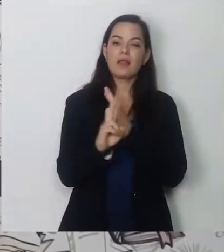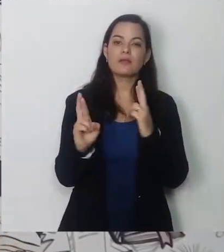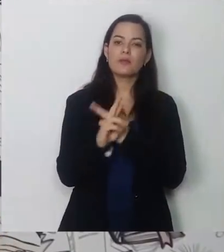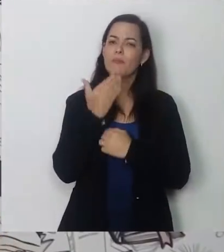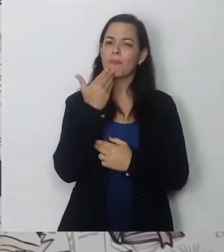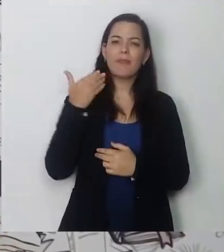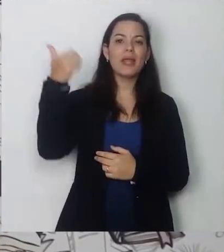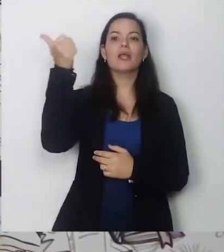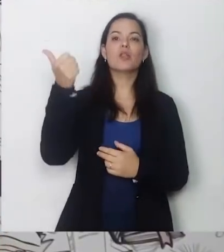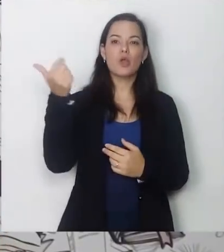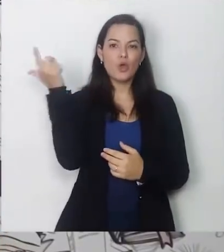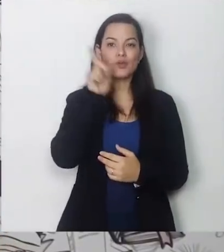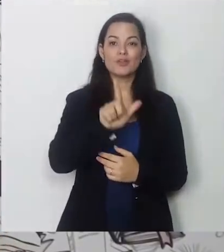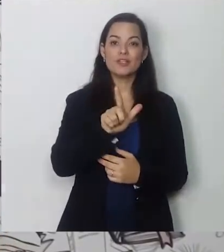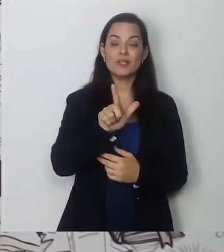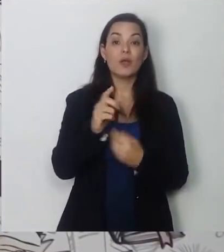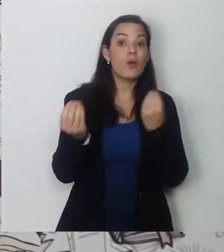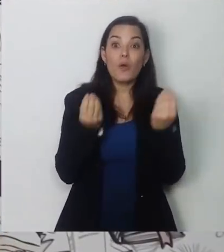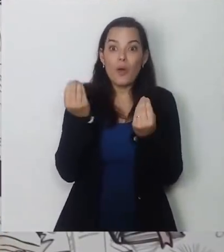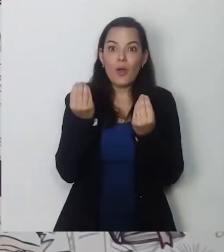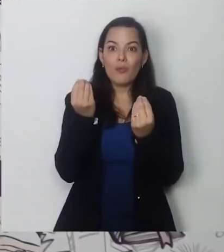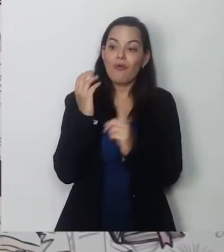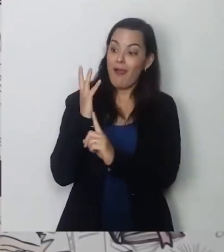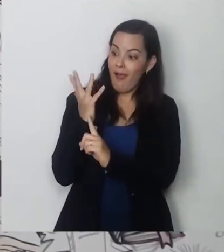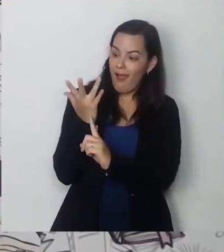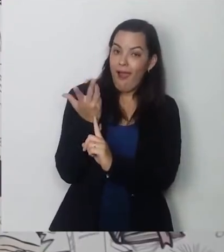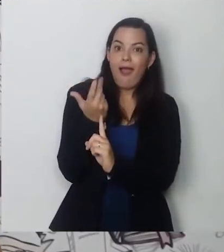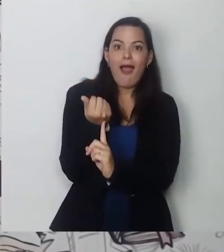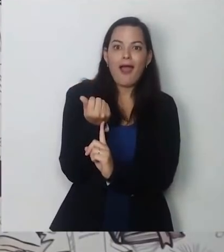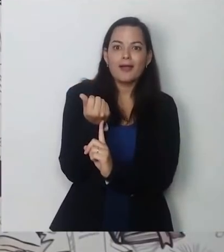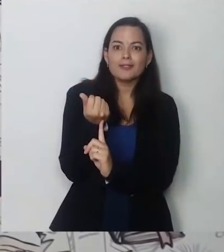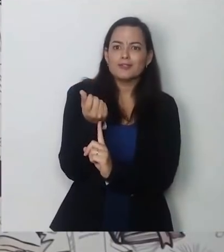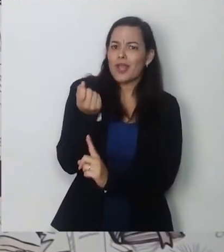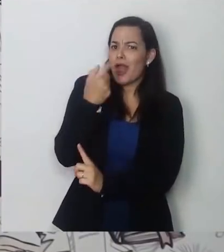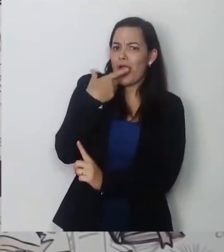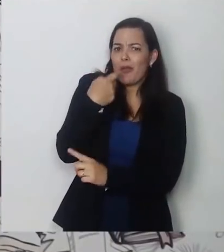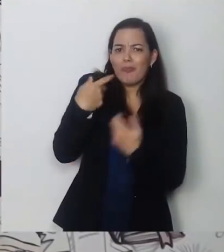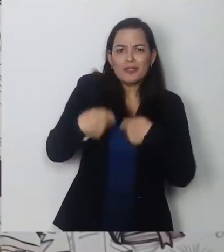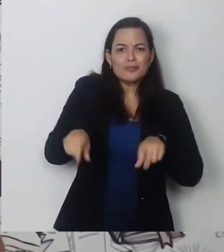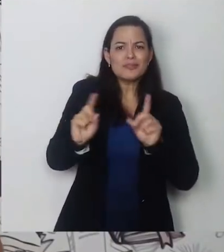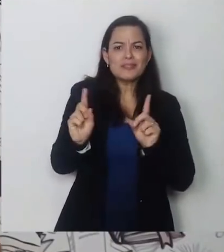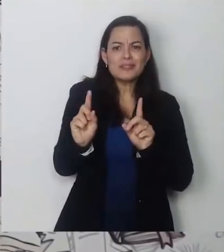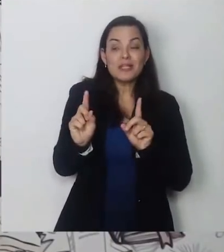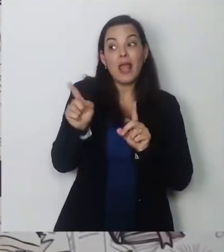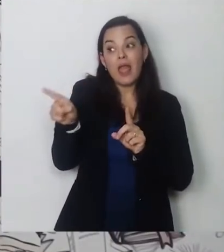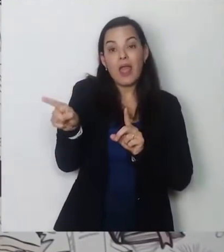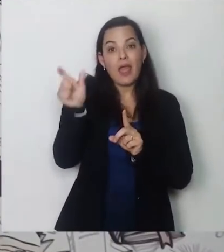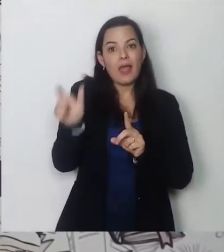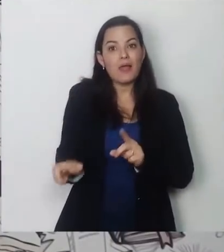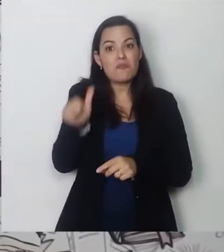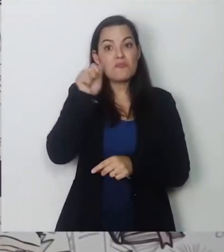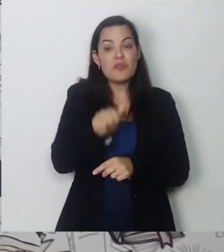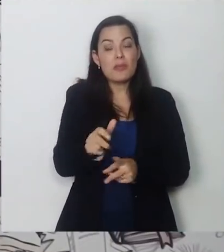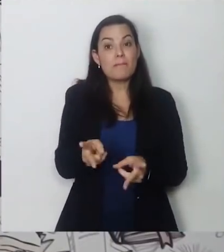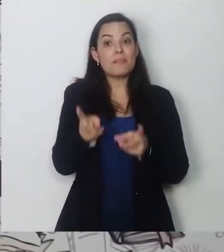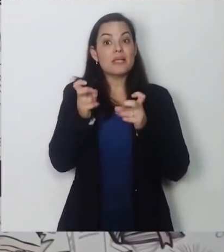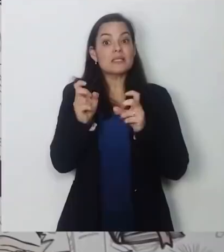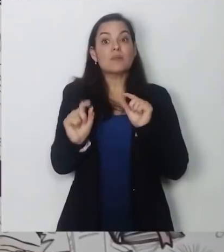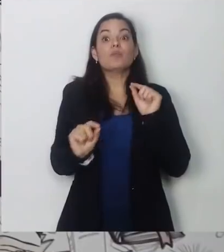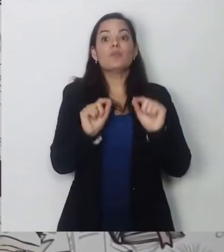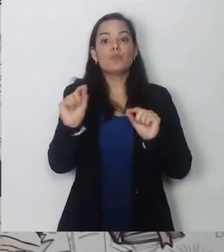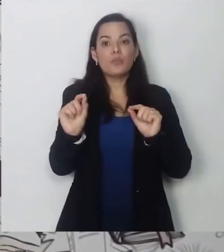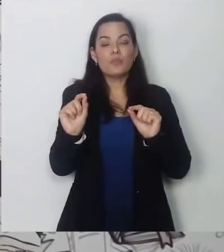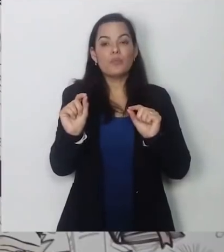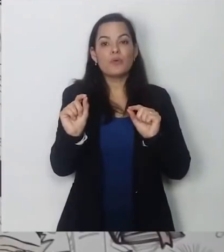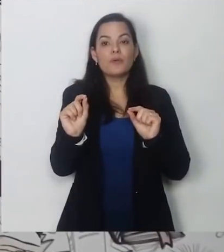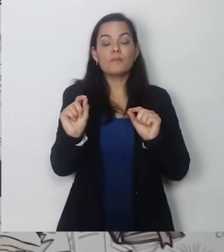da expressão artística. Ela percebeu que ao possibilitar a